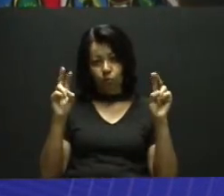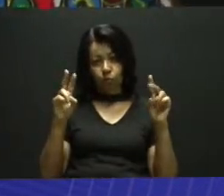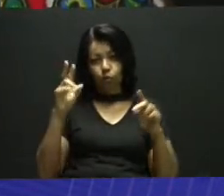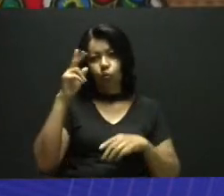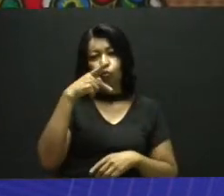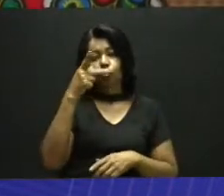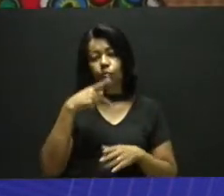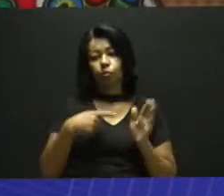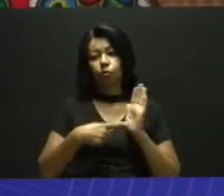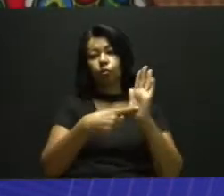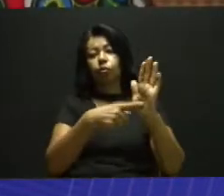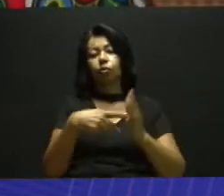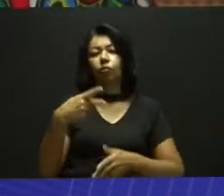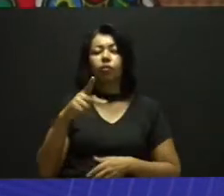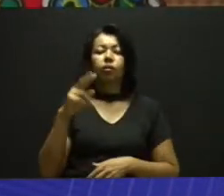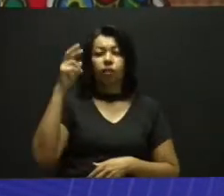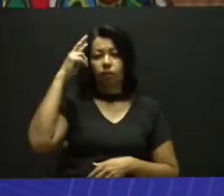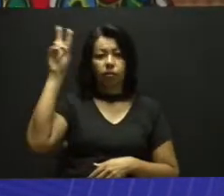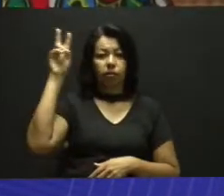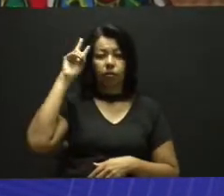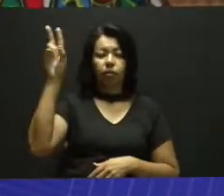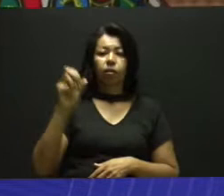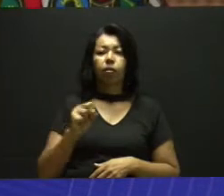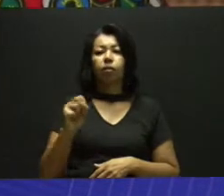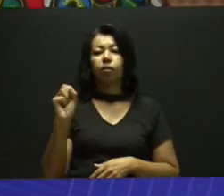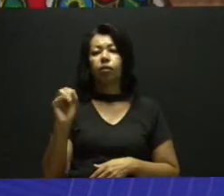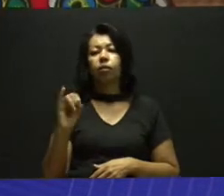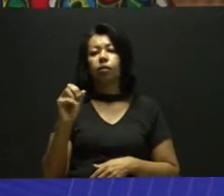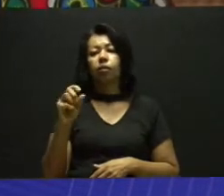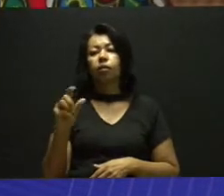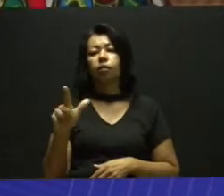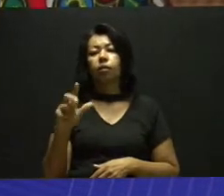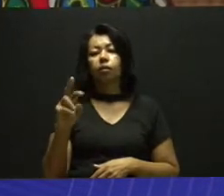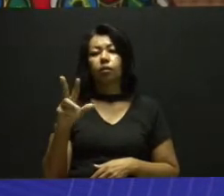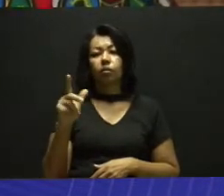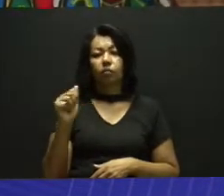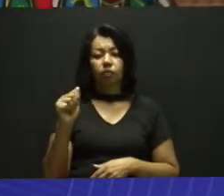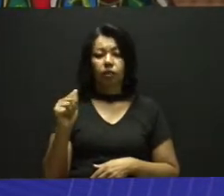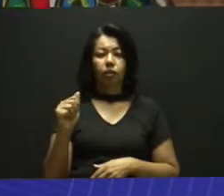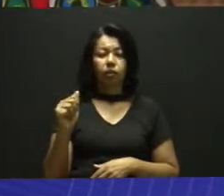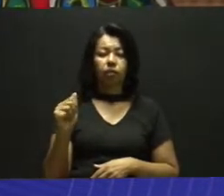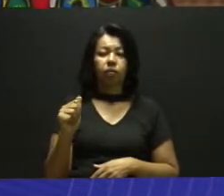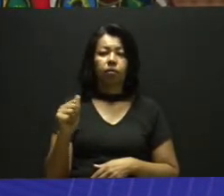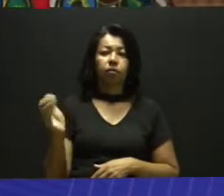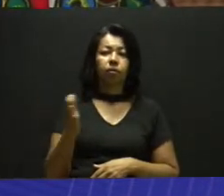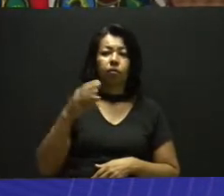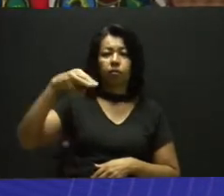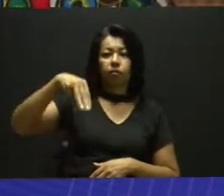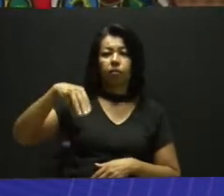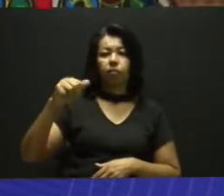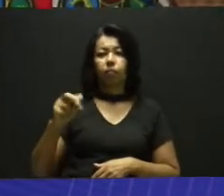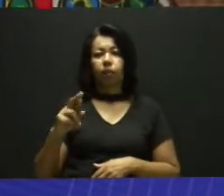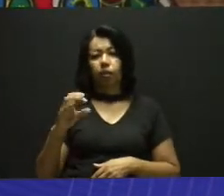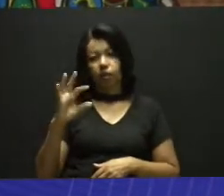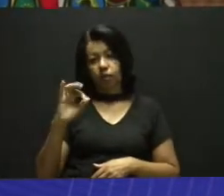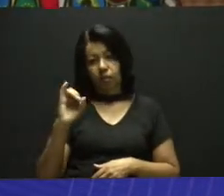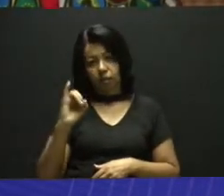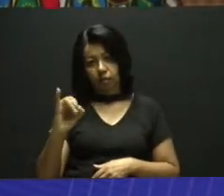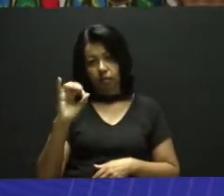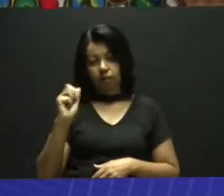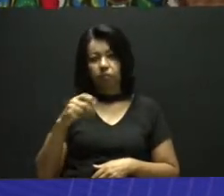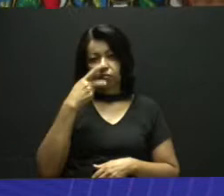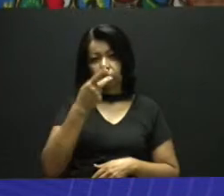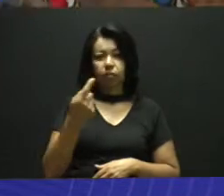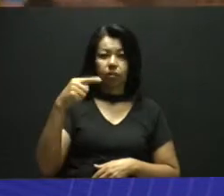ilustrou a vossa história silvia maria santos da silva é a oradora oficial deste ato